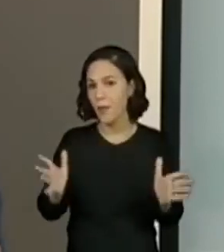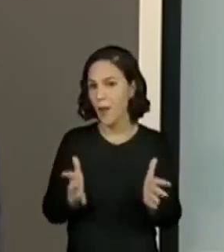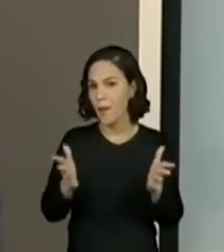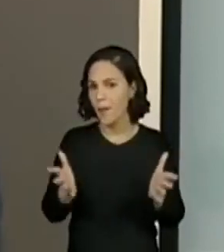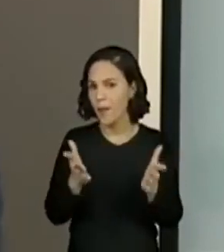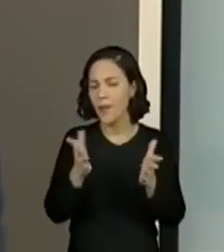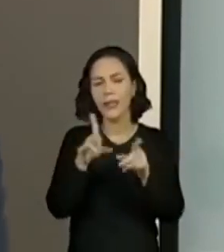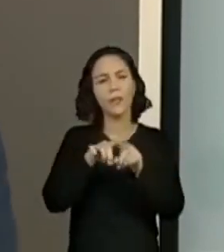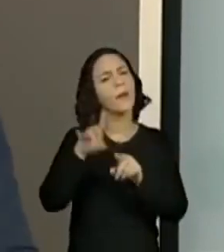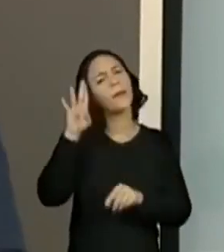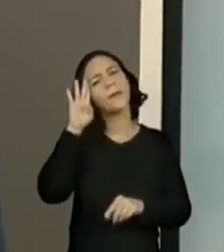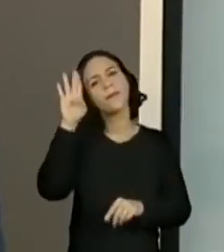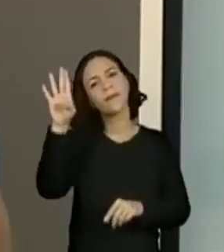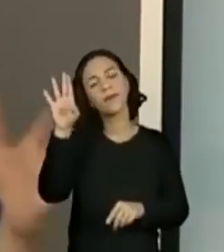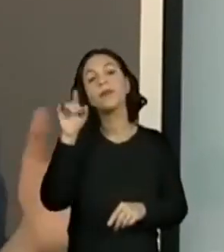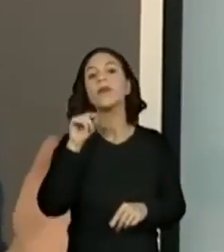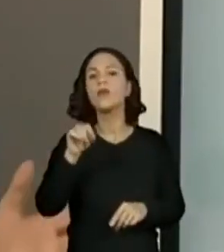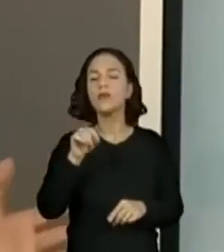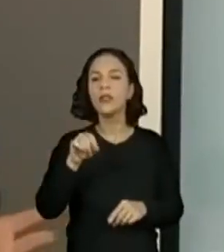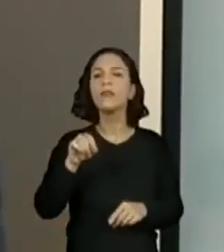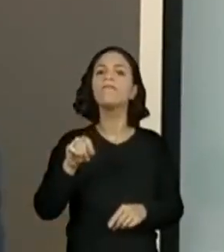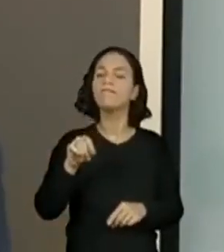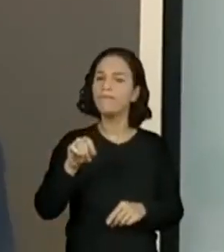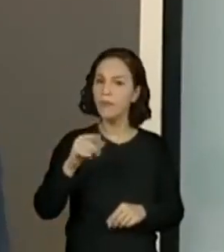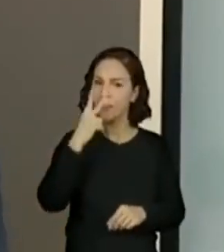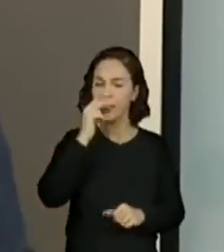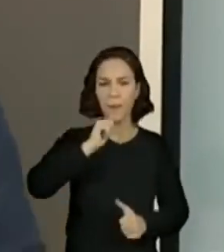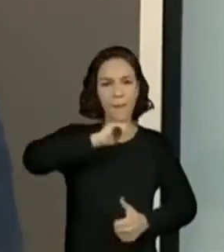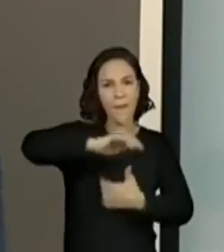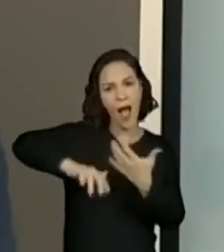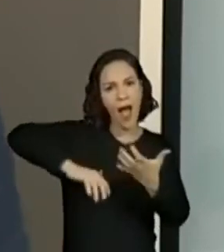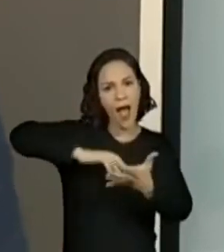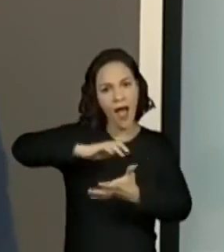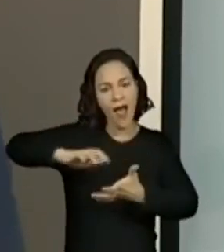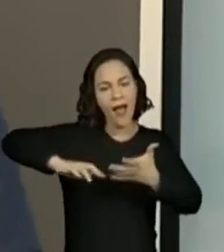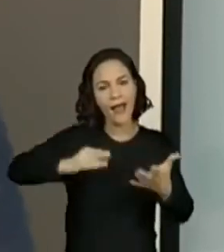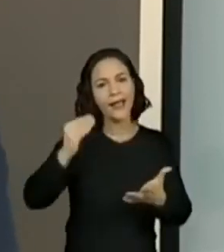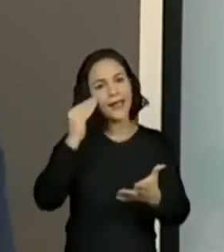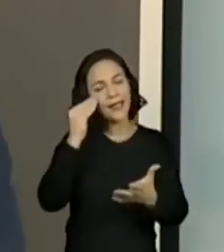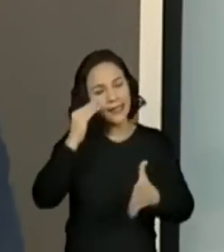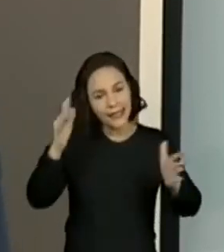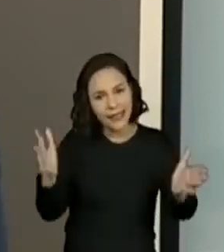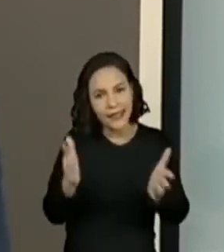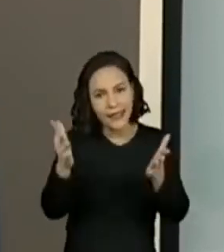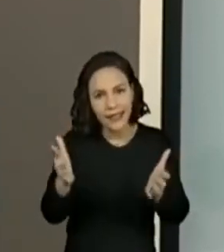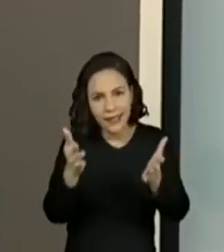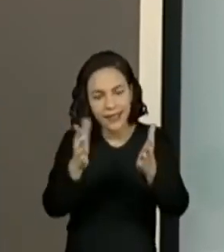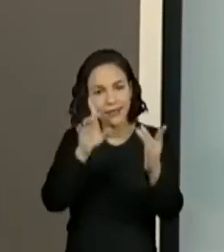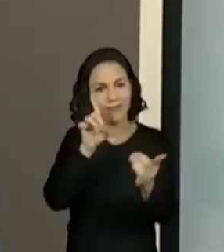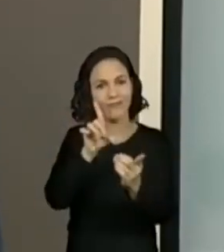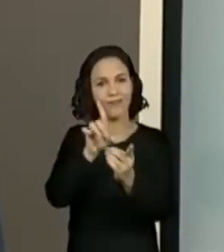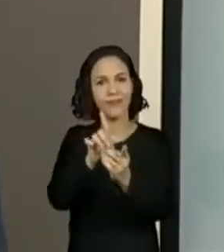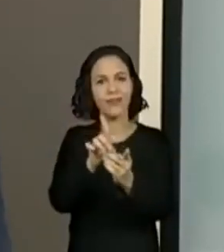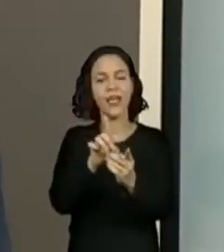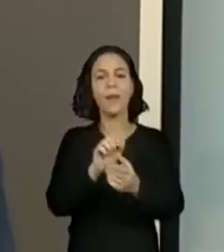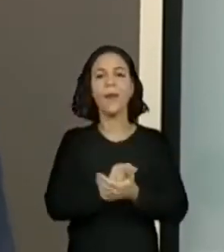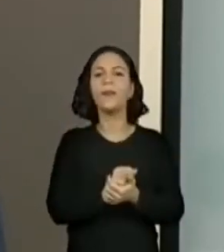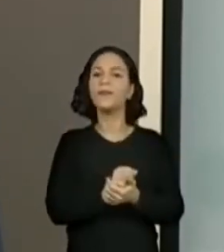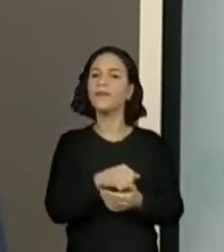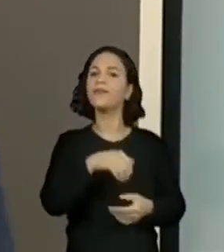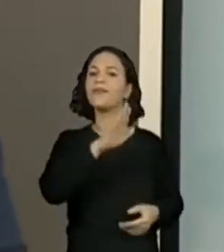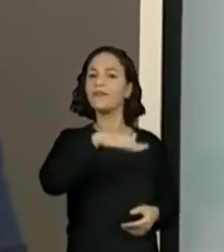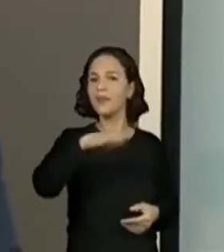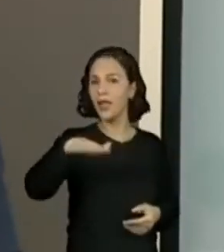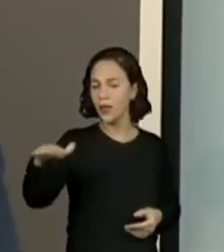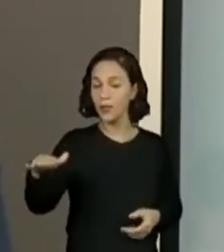e, principalmente, estão fazendo aí uma revolução para chegar até os nossos alunos. E é os responsáveis que nos acompanham,